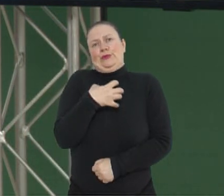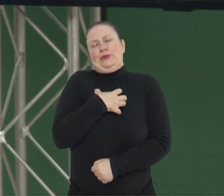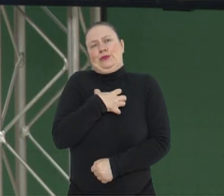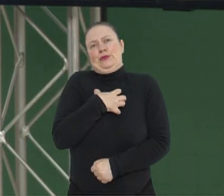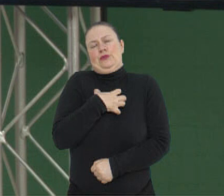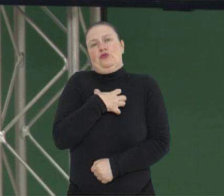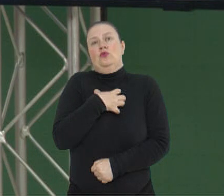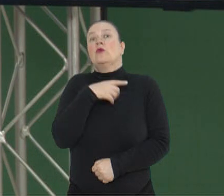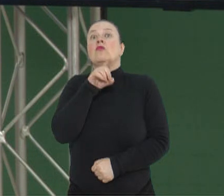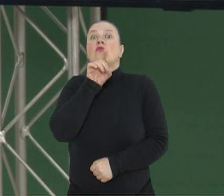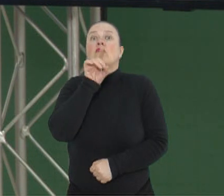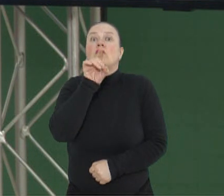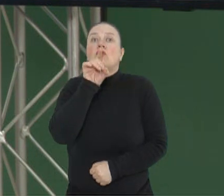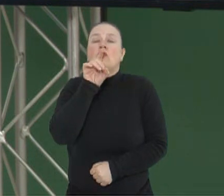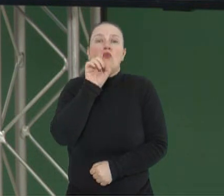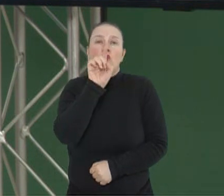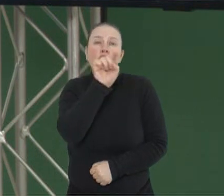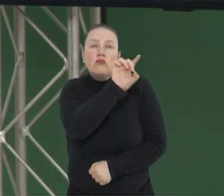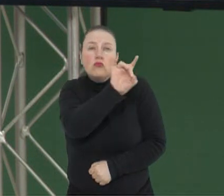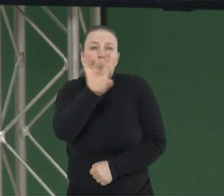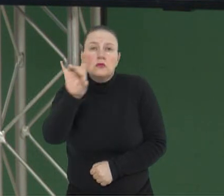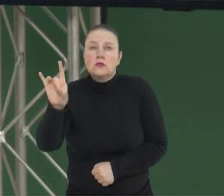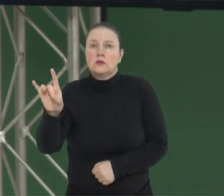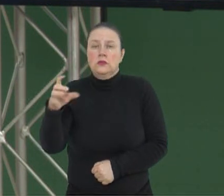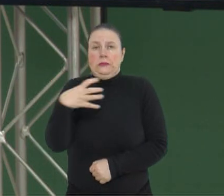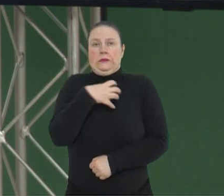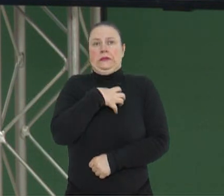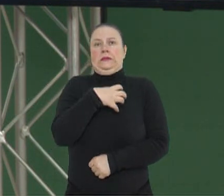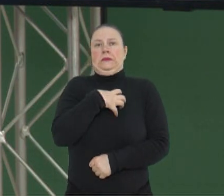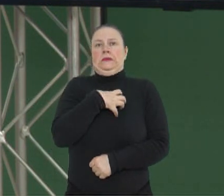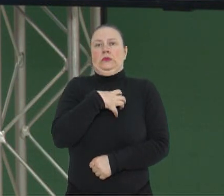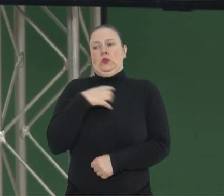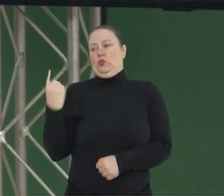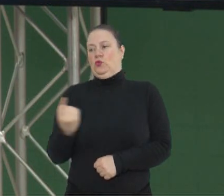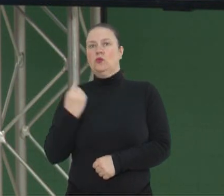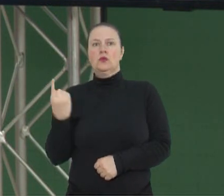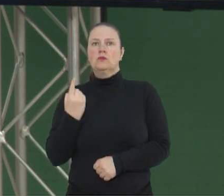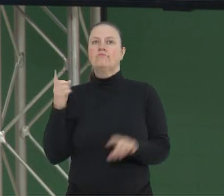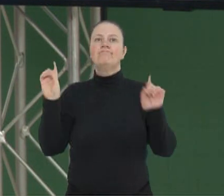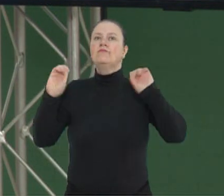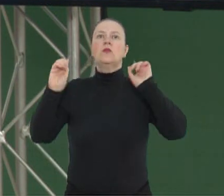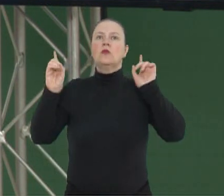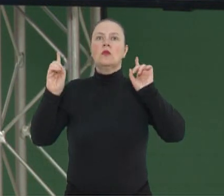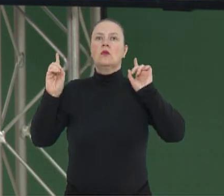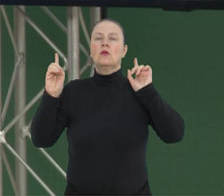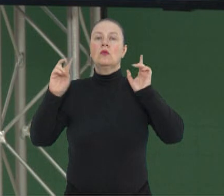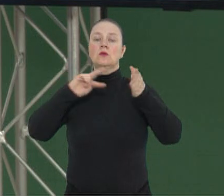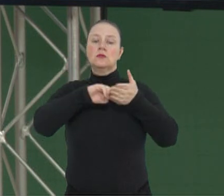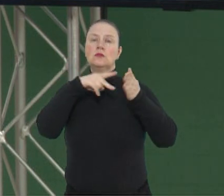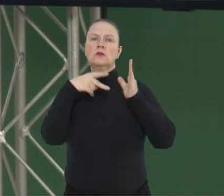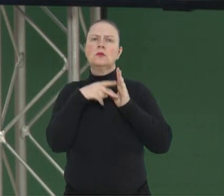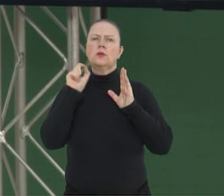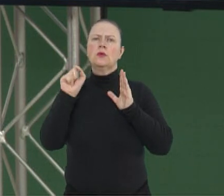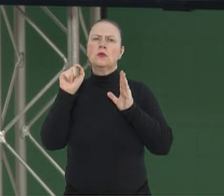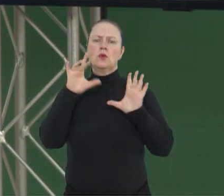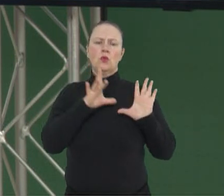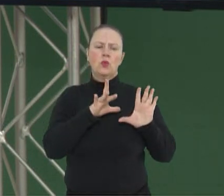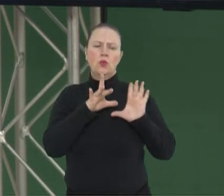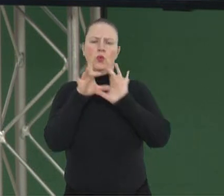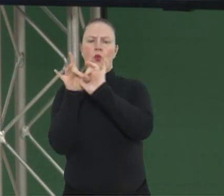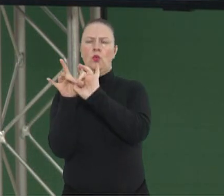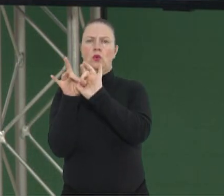para você ficar, né, só na solidão. Não, é para você entender o